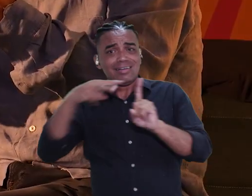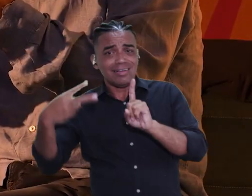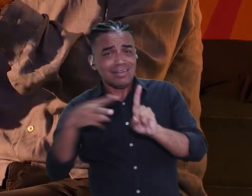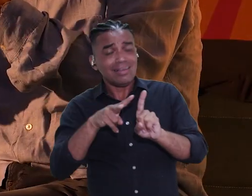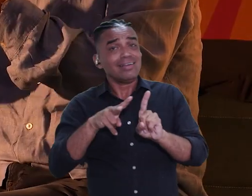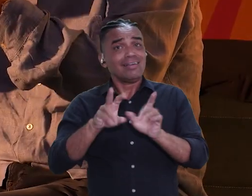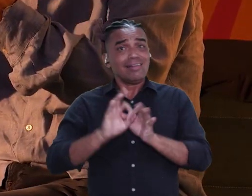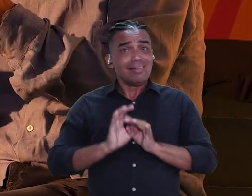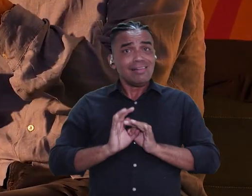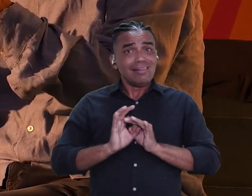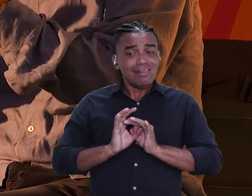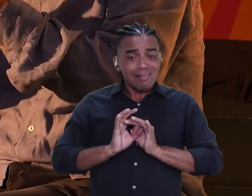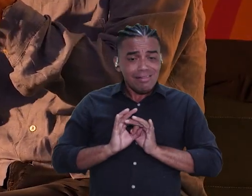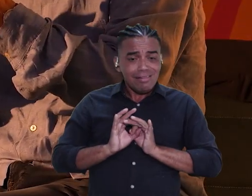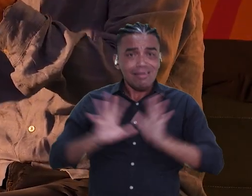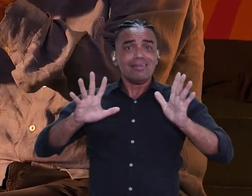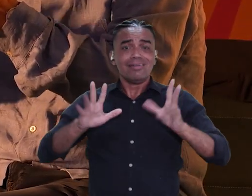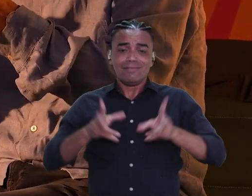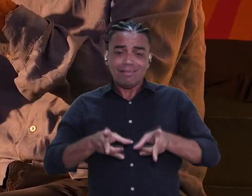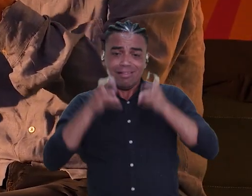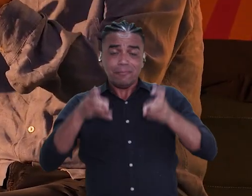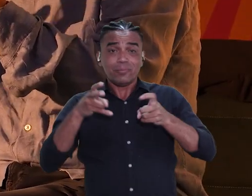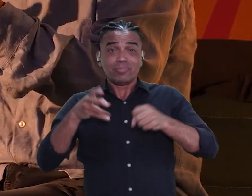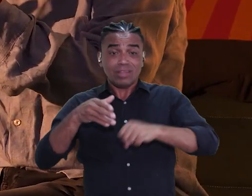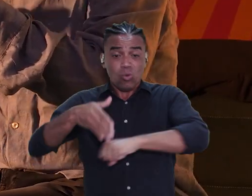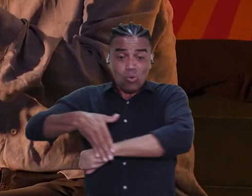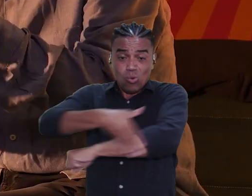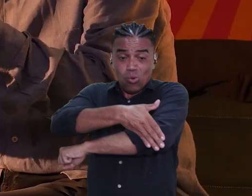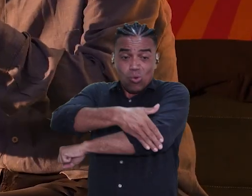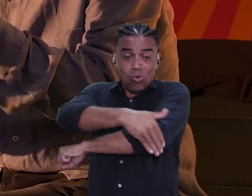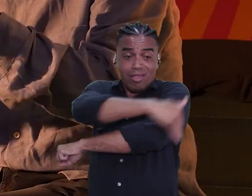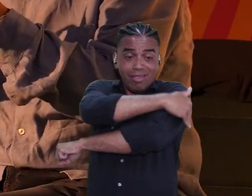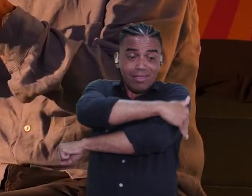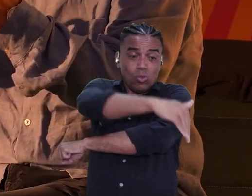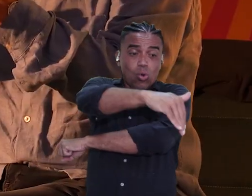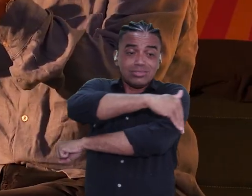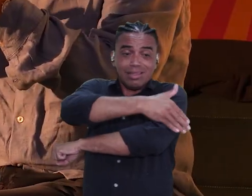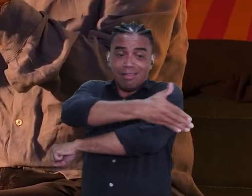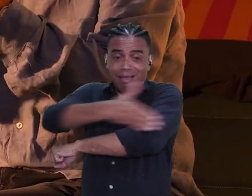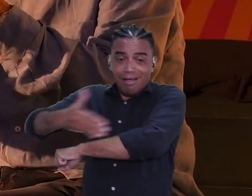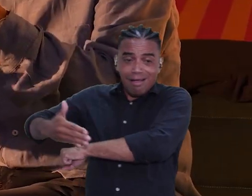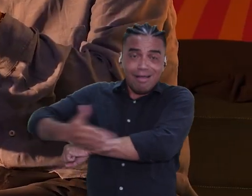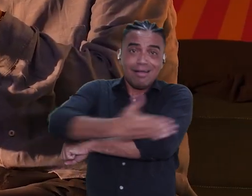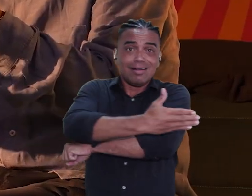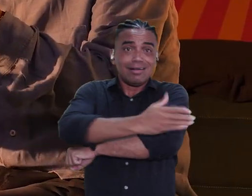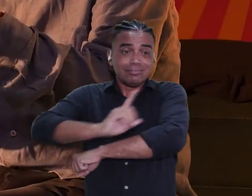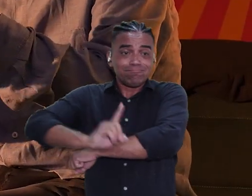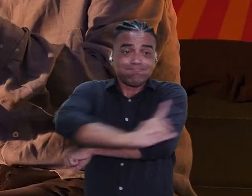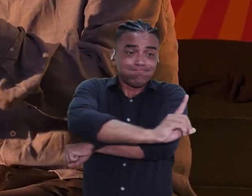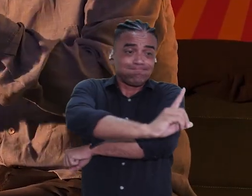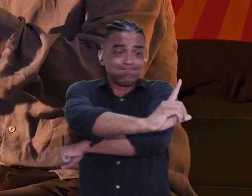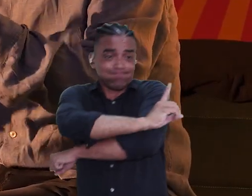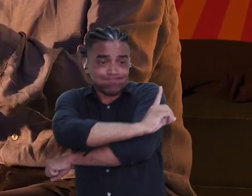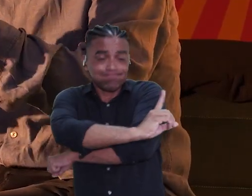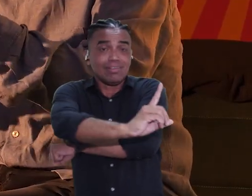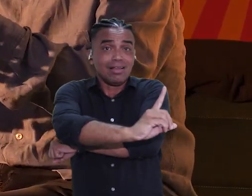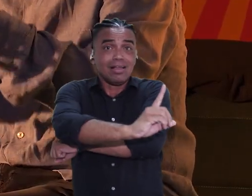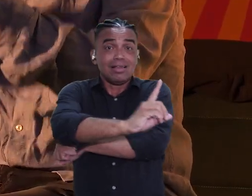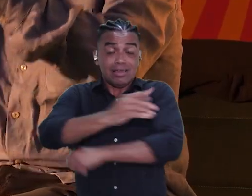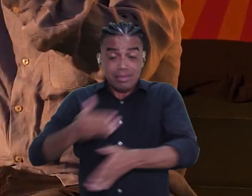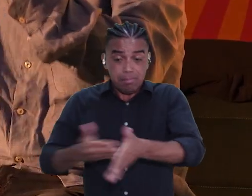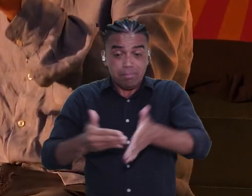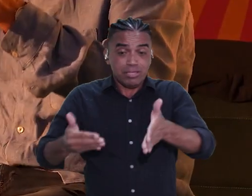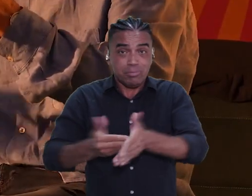deixa ler por essa questão da encruzilhada, do embate, né? Do impedimento, mas isso